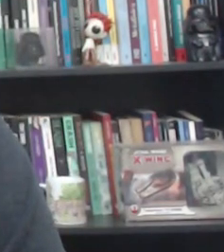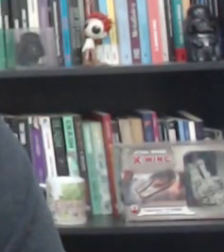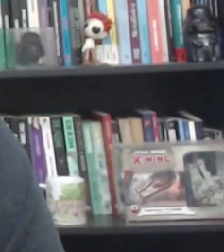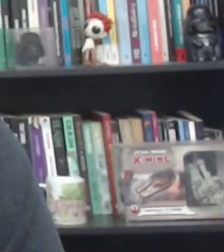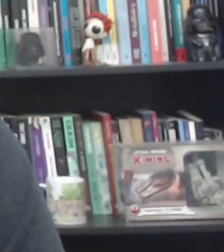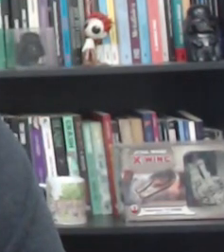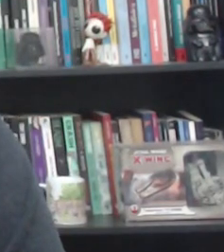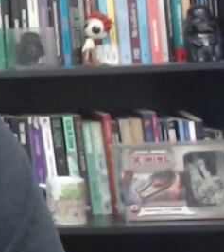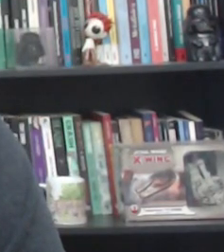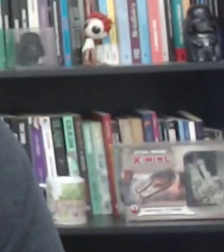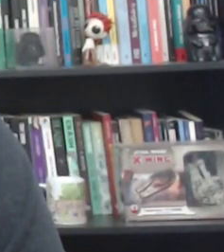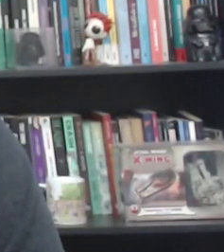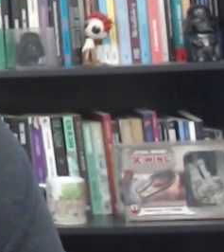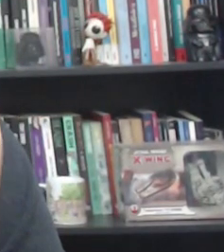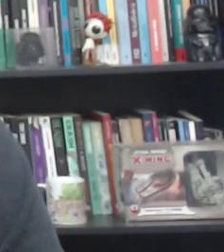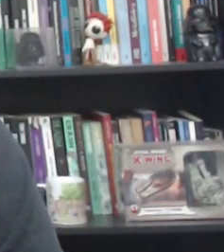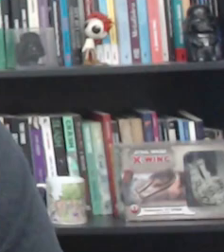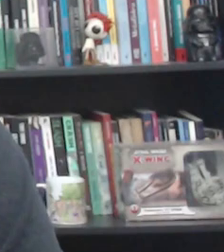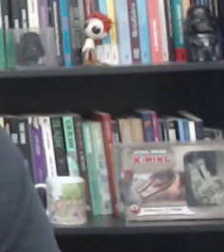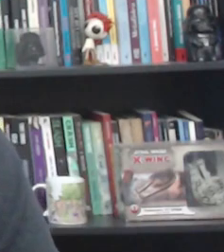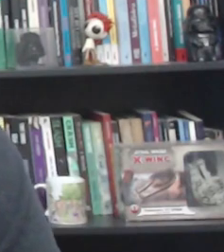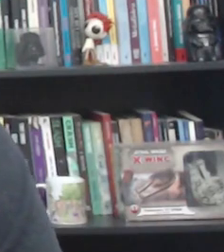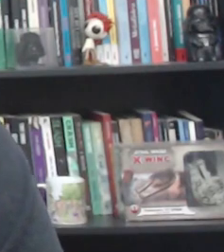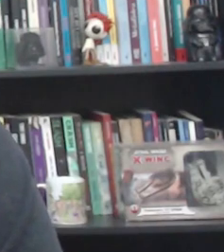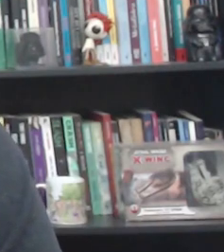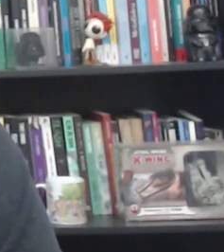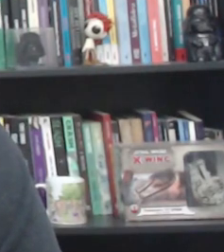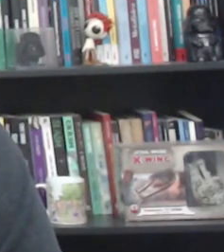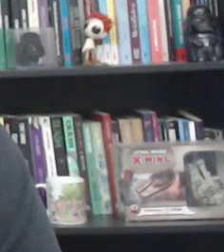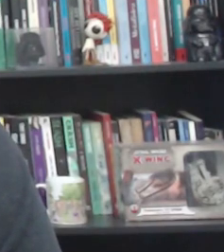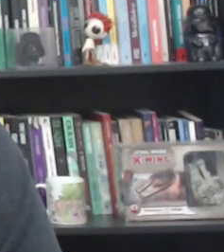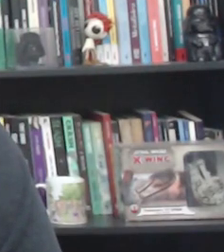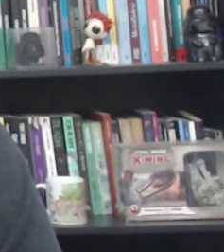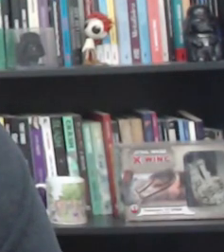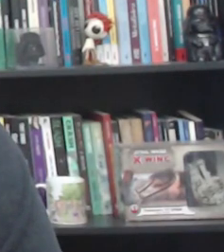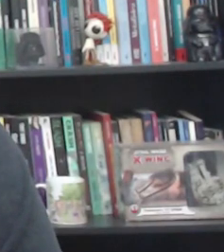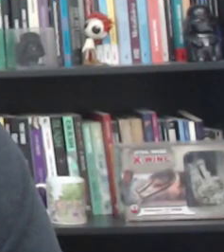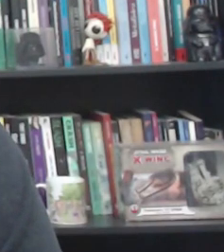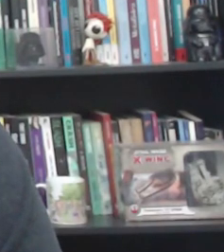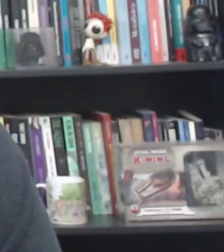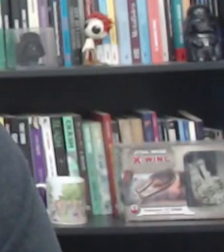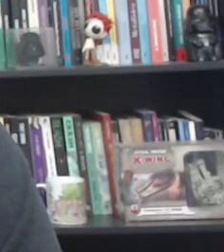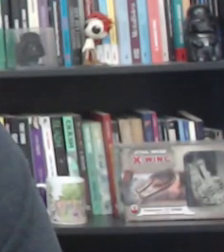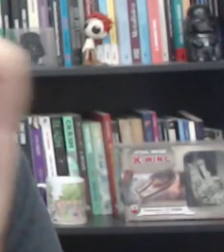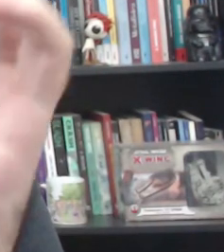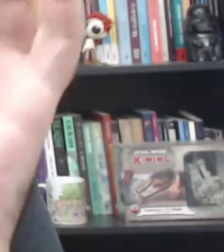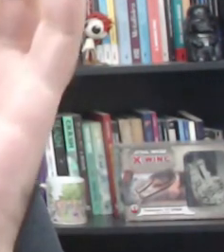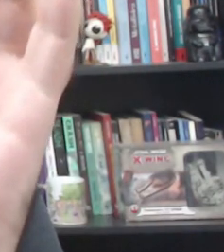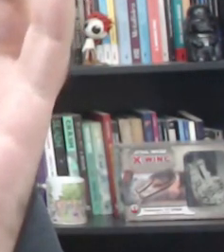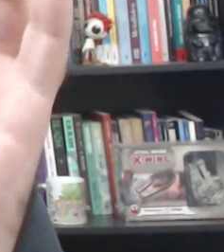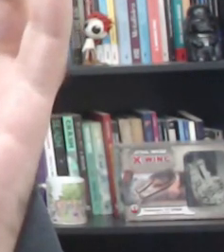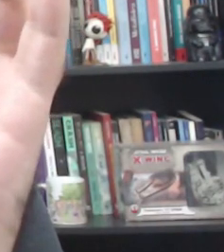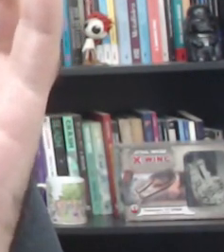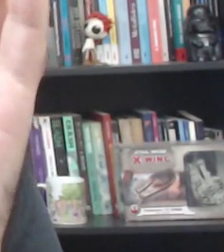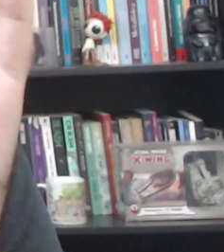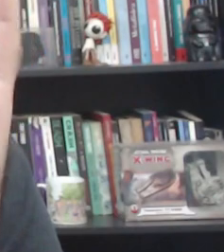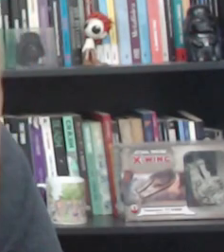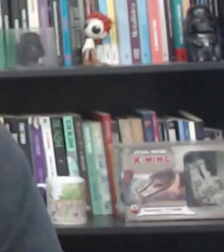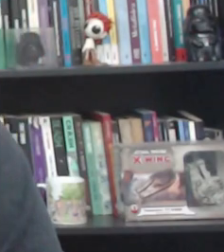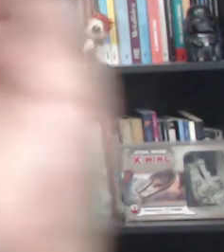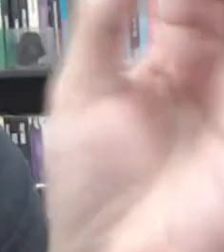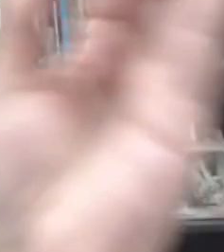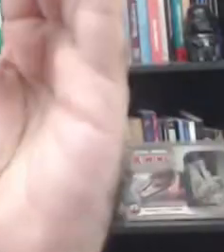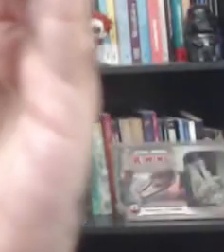chamou como convidado o pesquisador e de games o professor Alan Richard da luz que falou um pouco